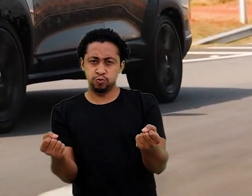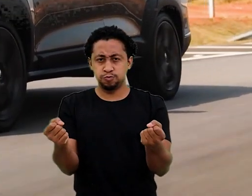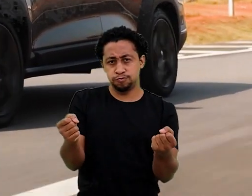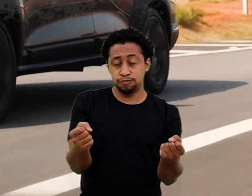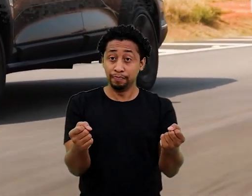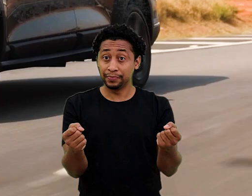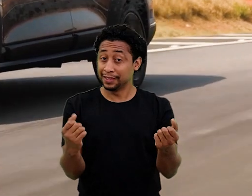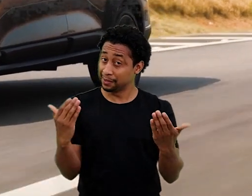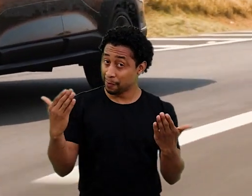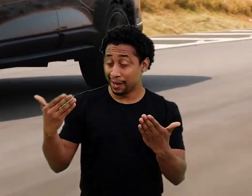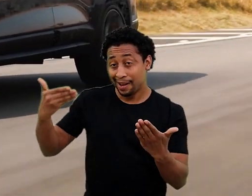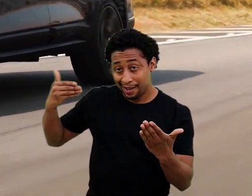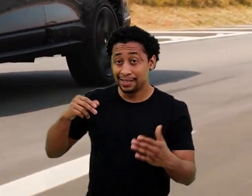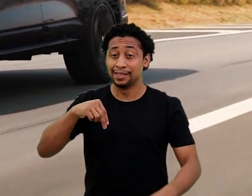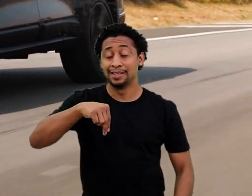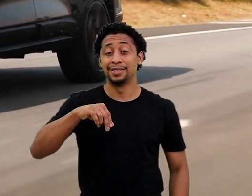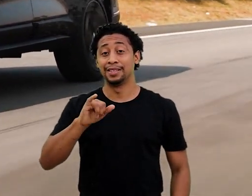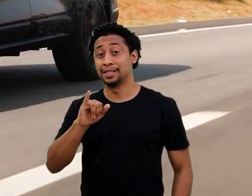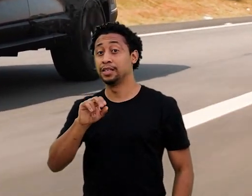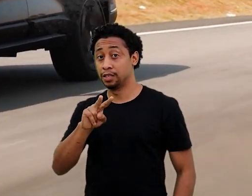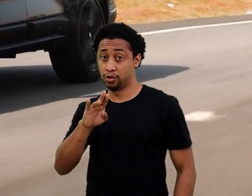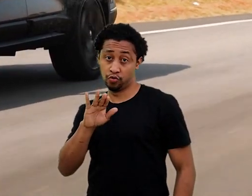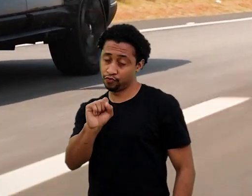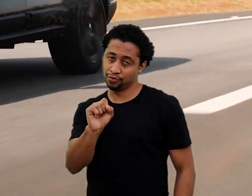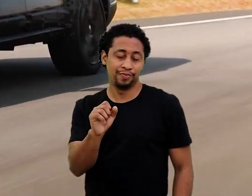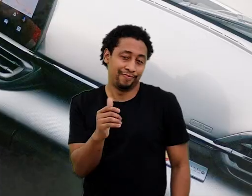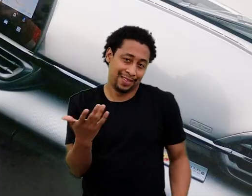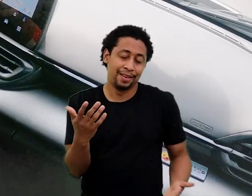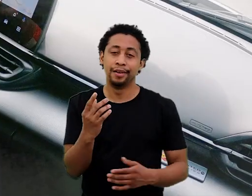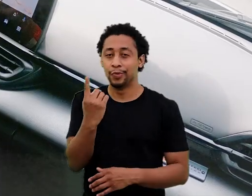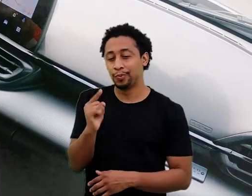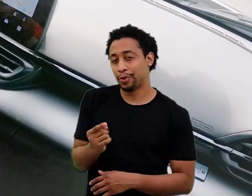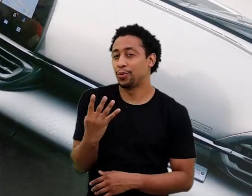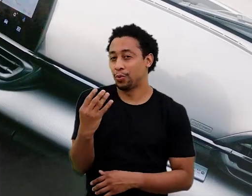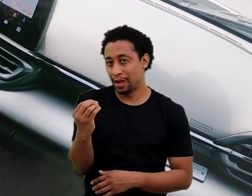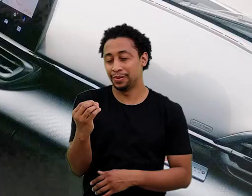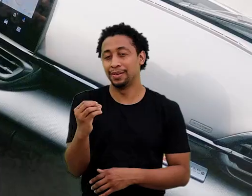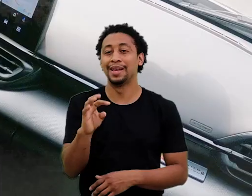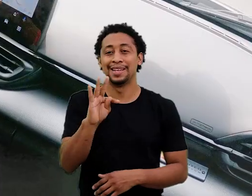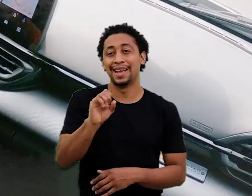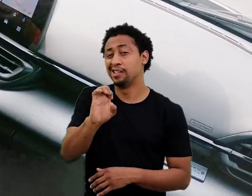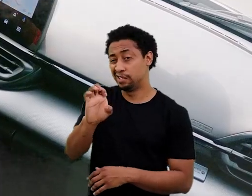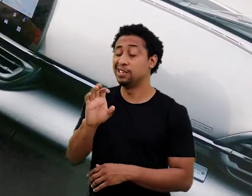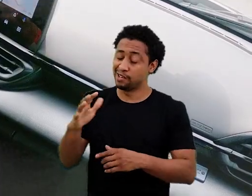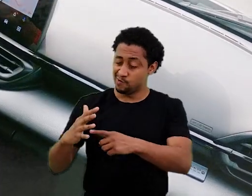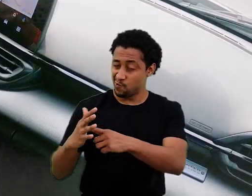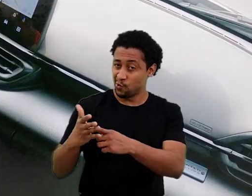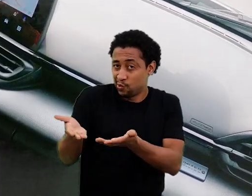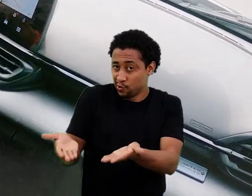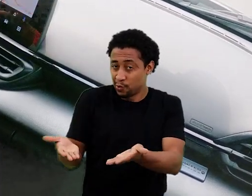explora, que o Nivus não explorou, que era justamente a possibilidade de colocar um motor 1.4 TSI dentro daquela carroceria,